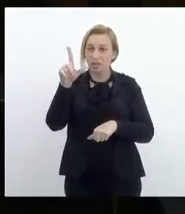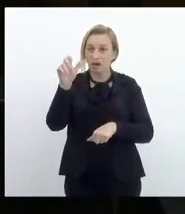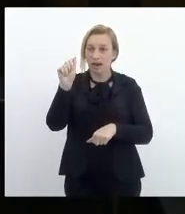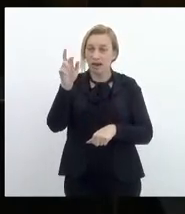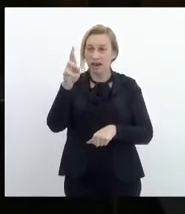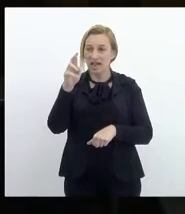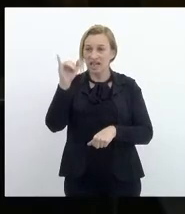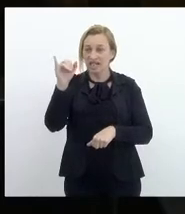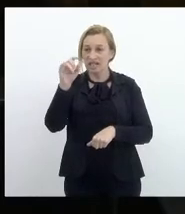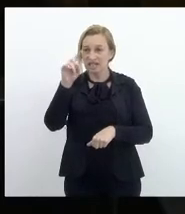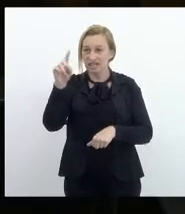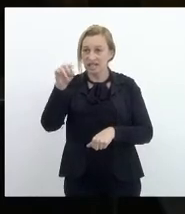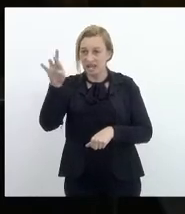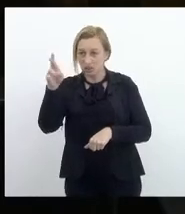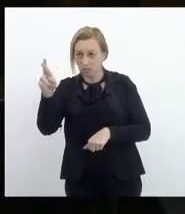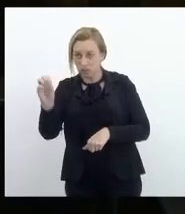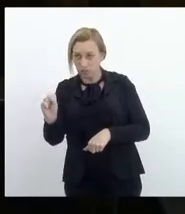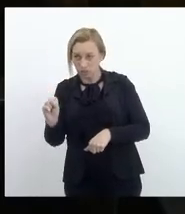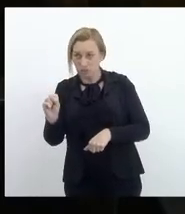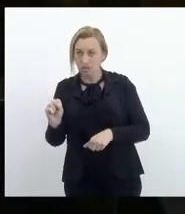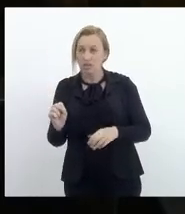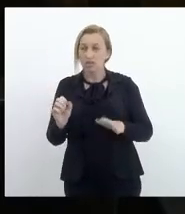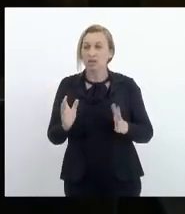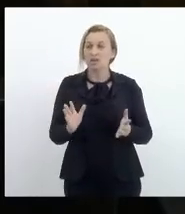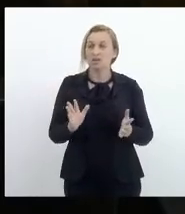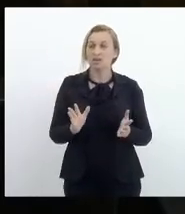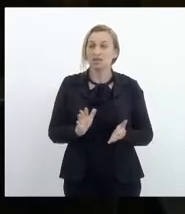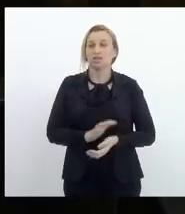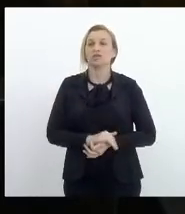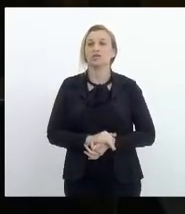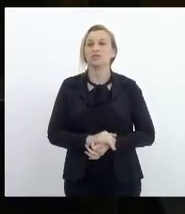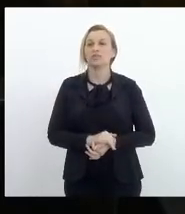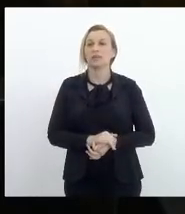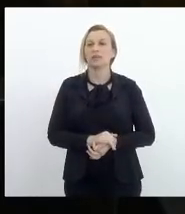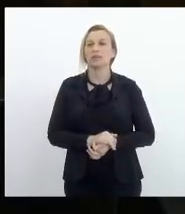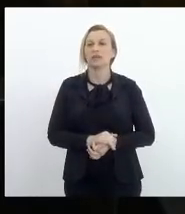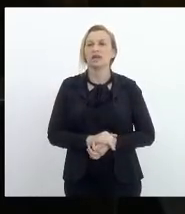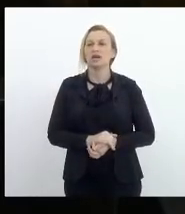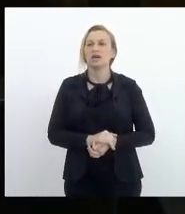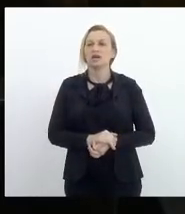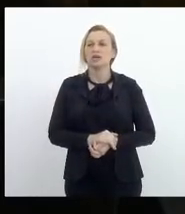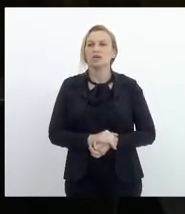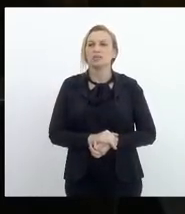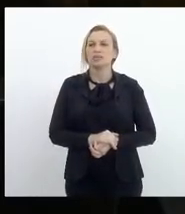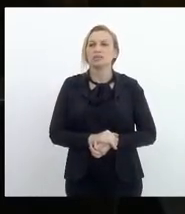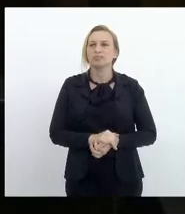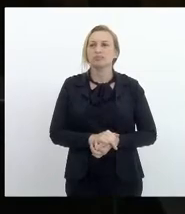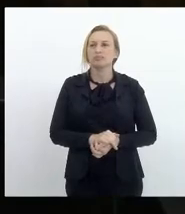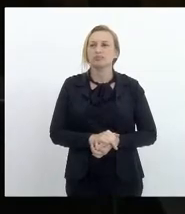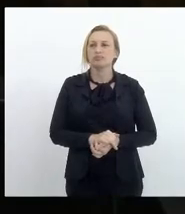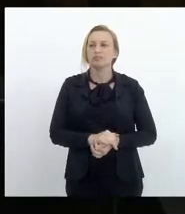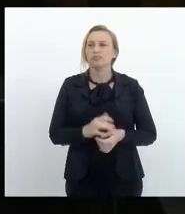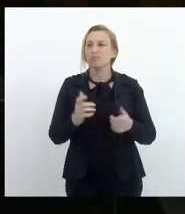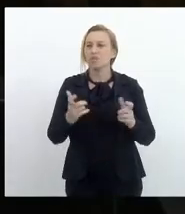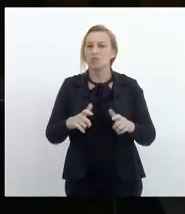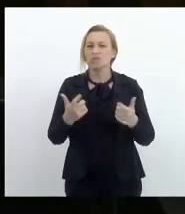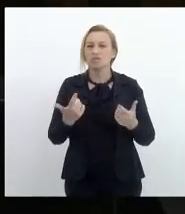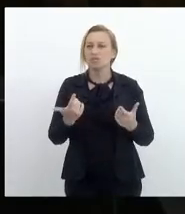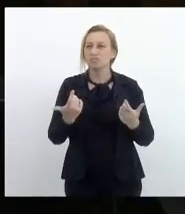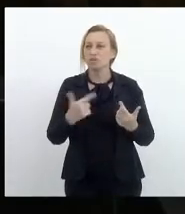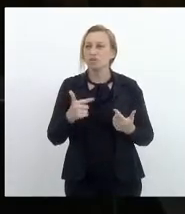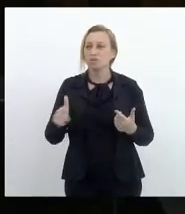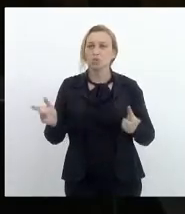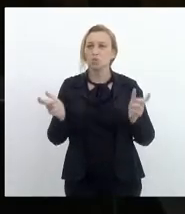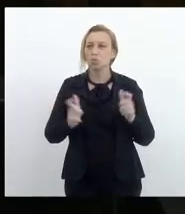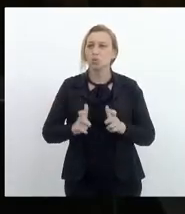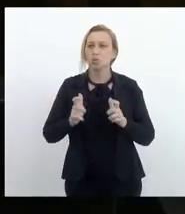e em que os opostos se retroalimentam não há espaço deputada Lucinha